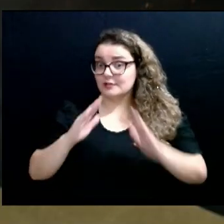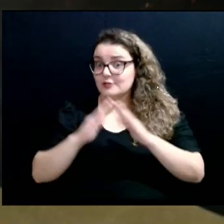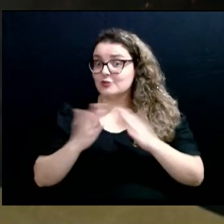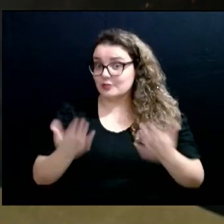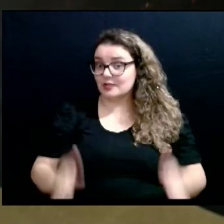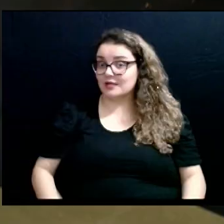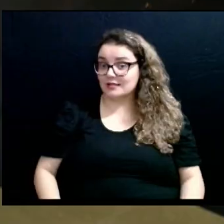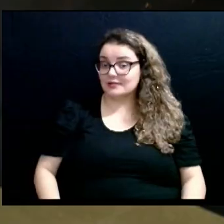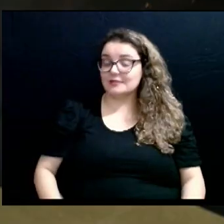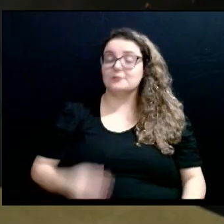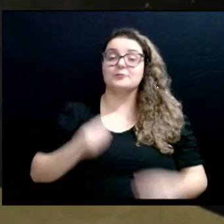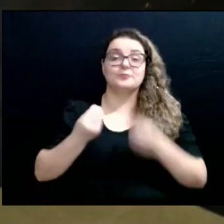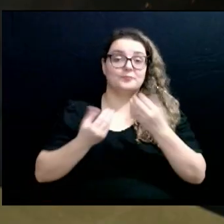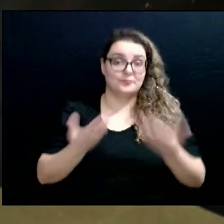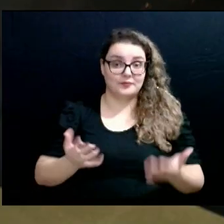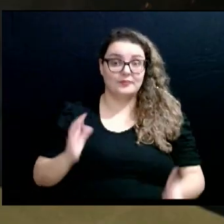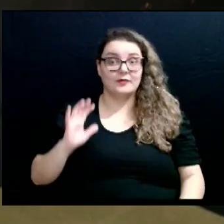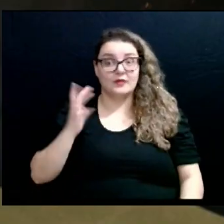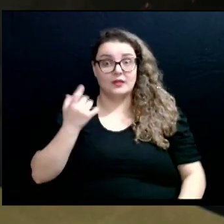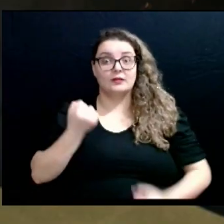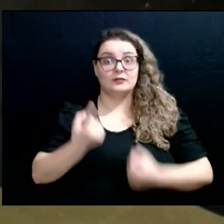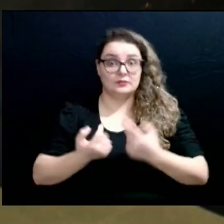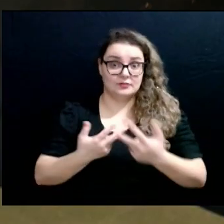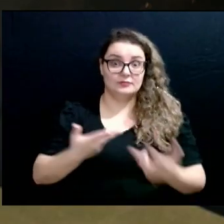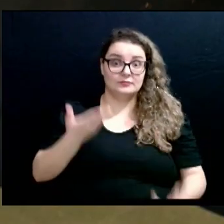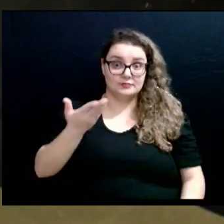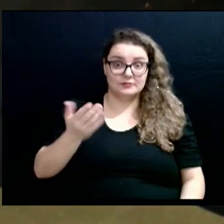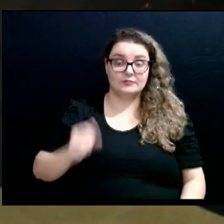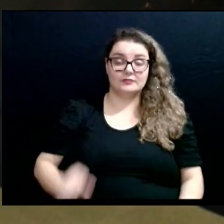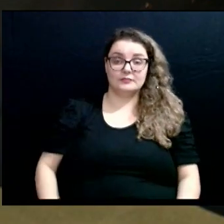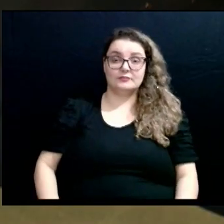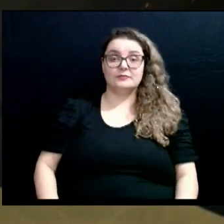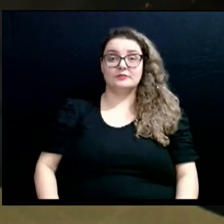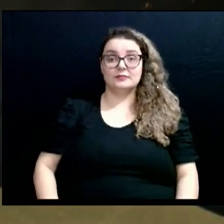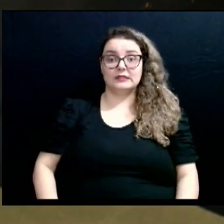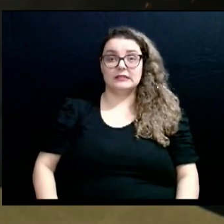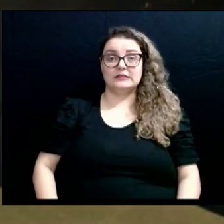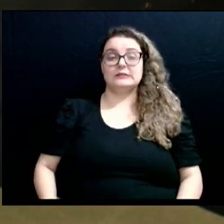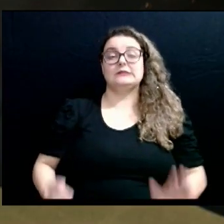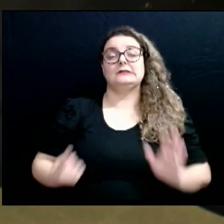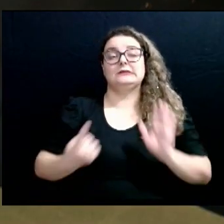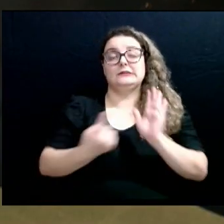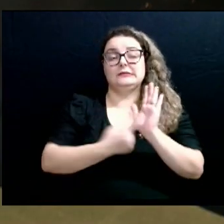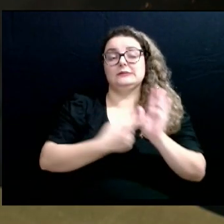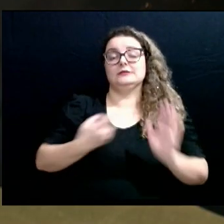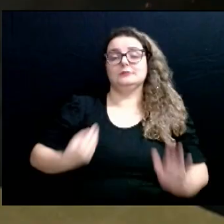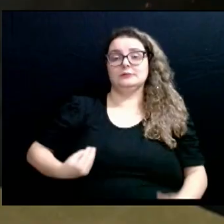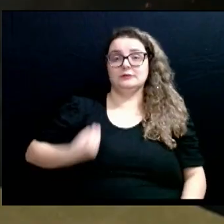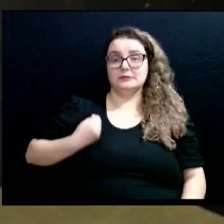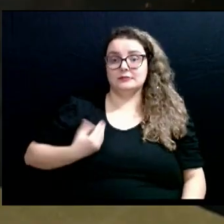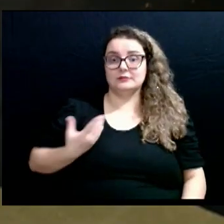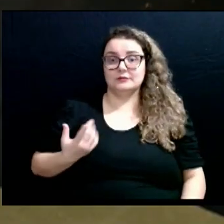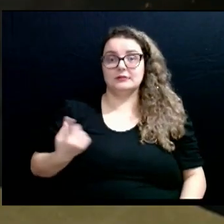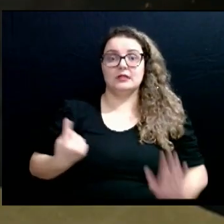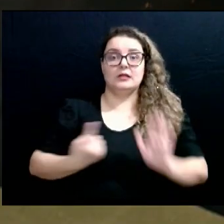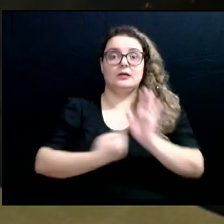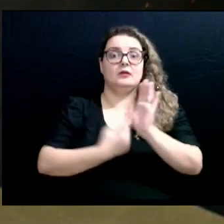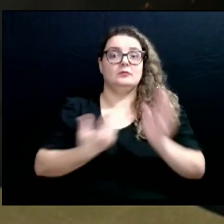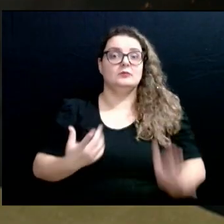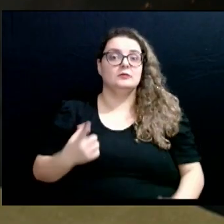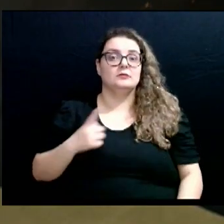está? Já aconteceu alguma coisa contigo que acabou marcando a sua vida? E essa marca te causou um